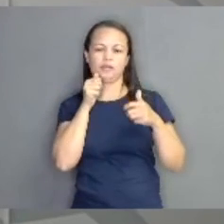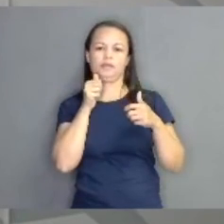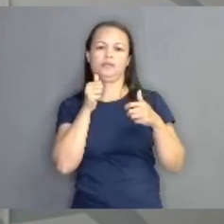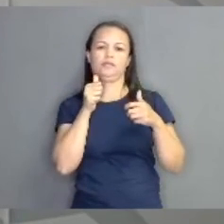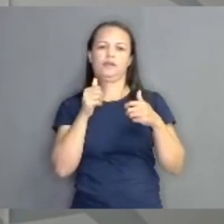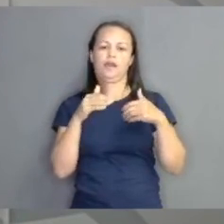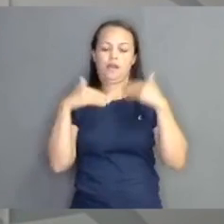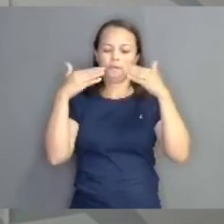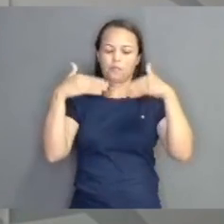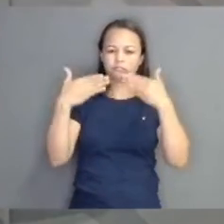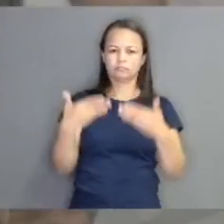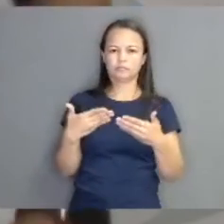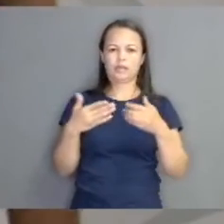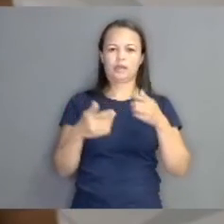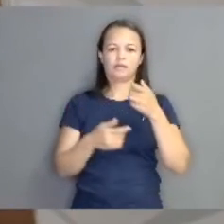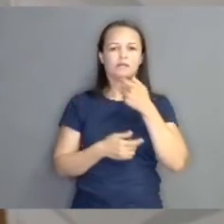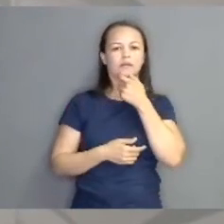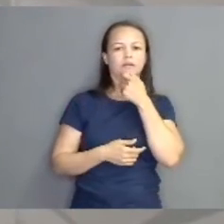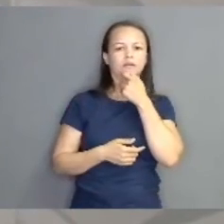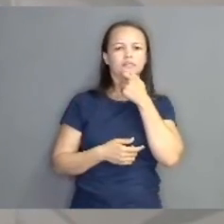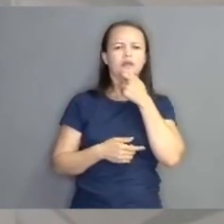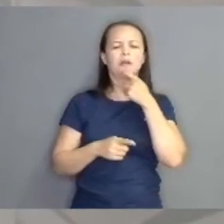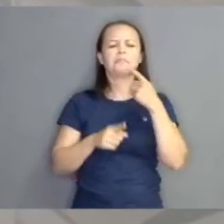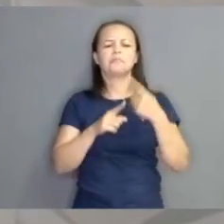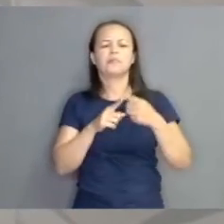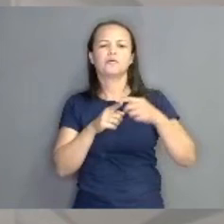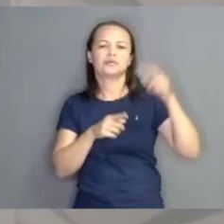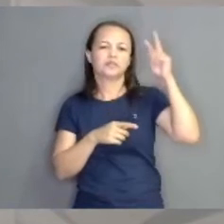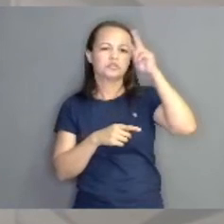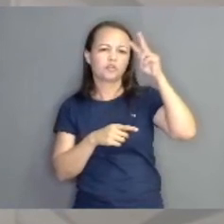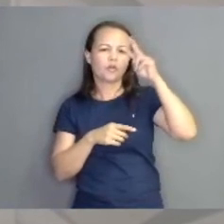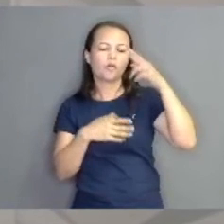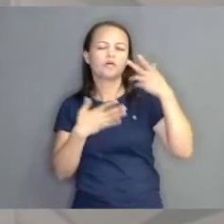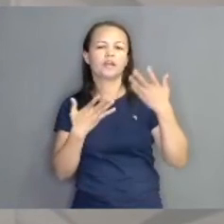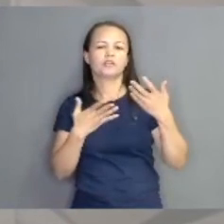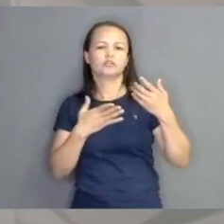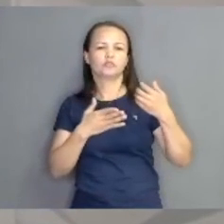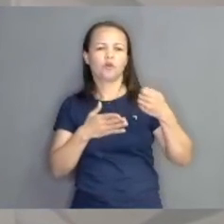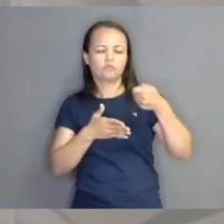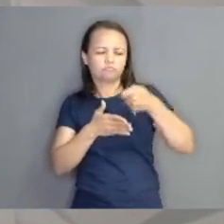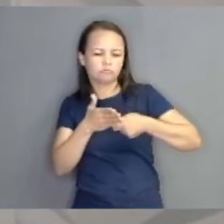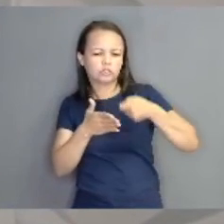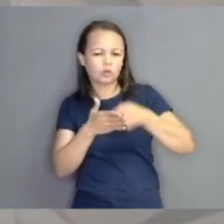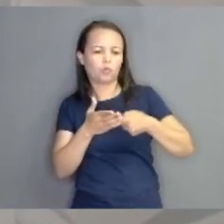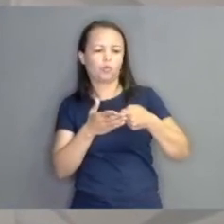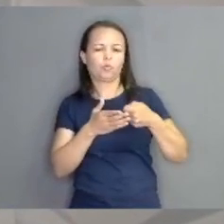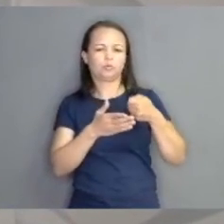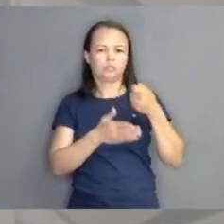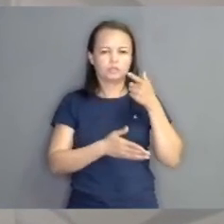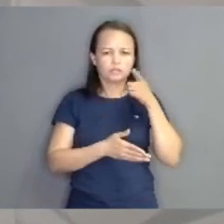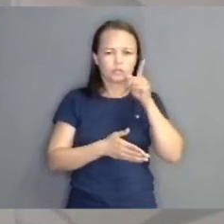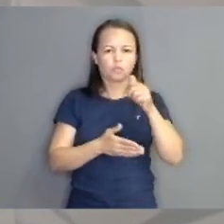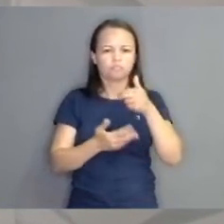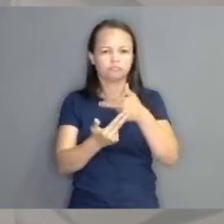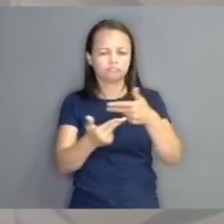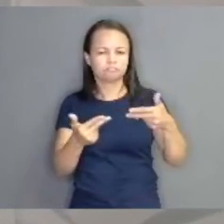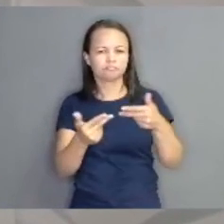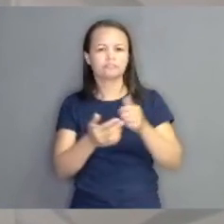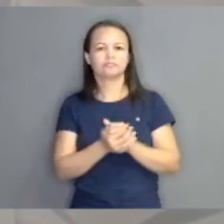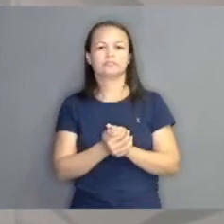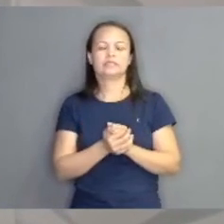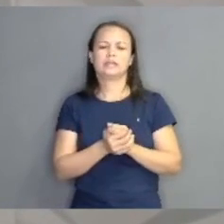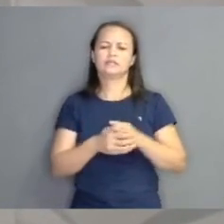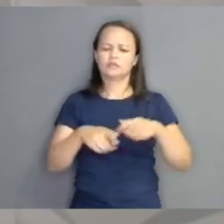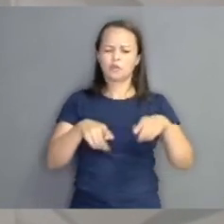ter toda essa história, né? Uma história de luta, de conquista, independentemente de ter existido